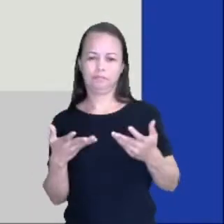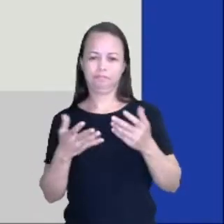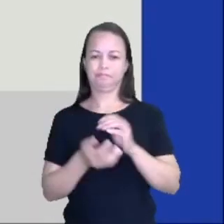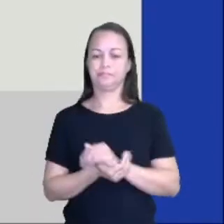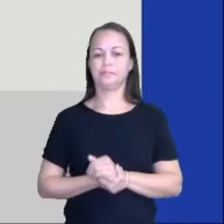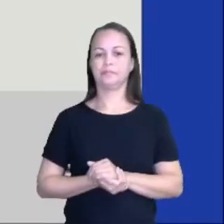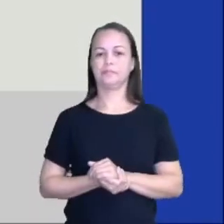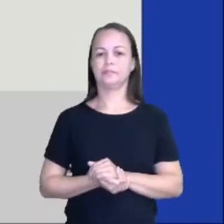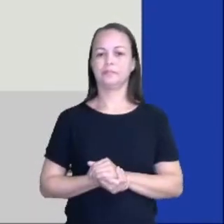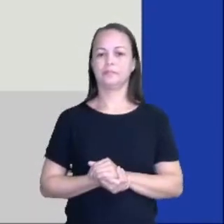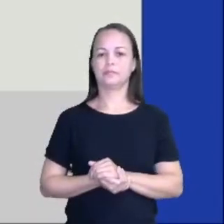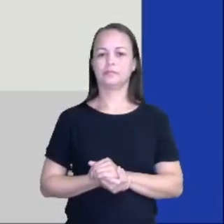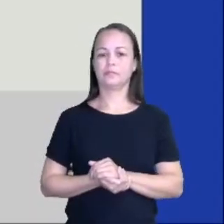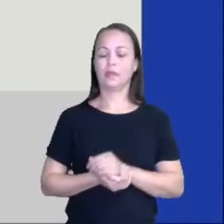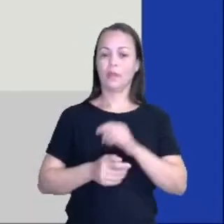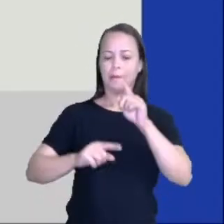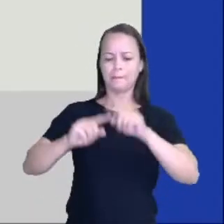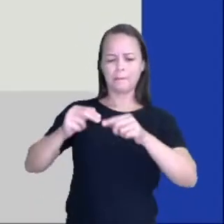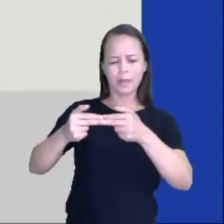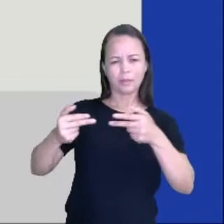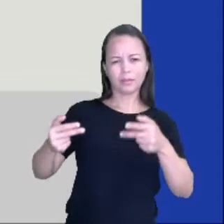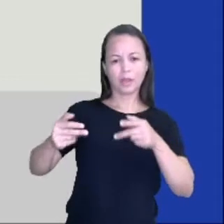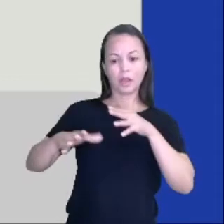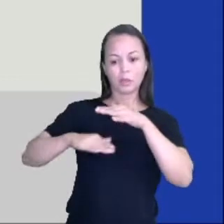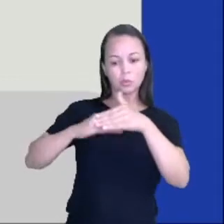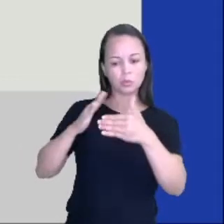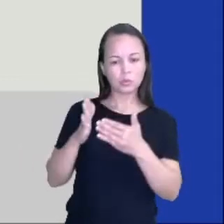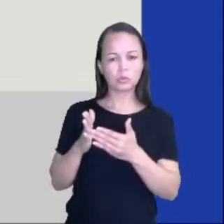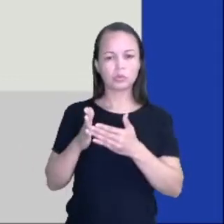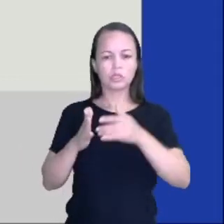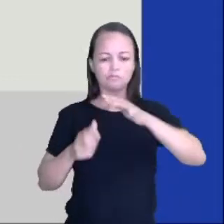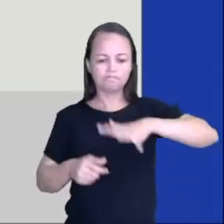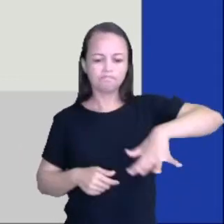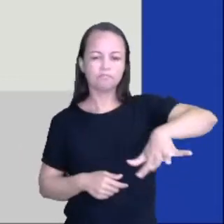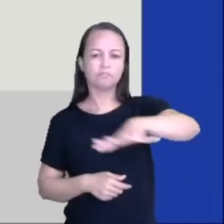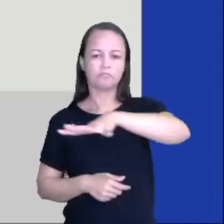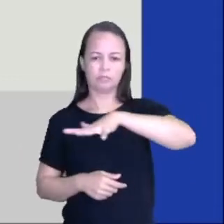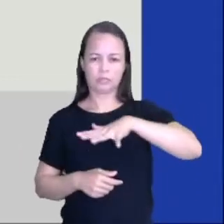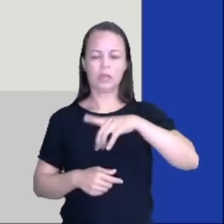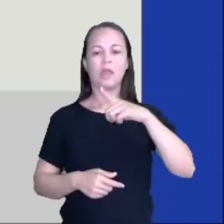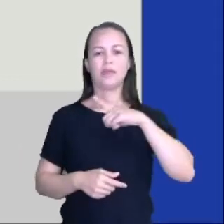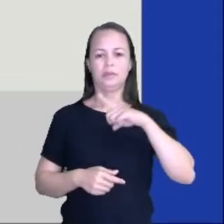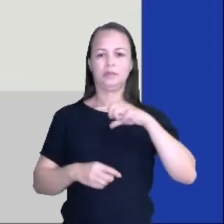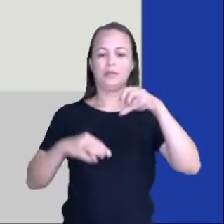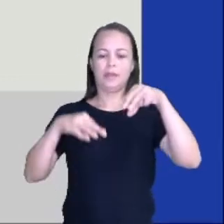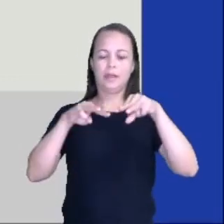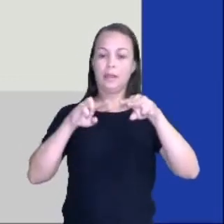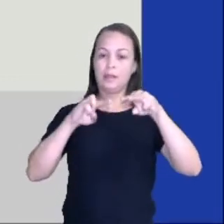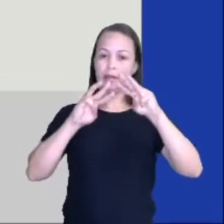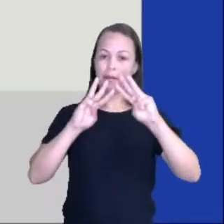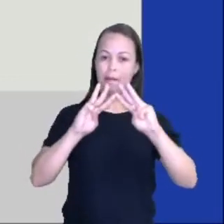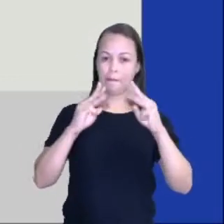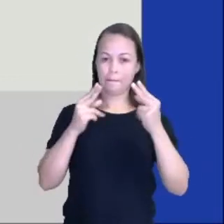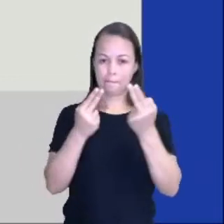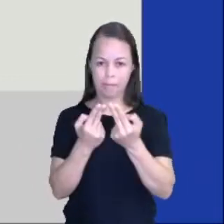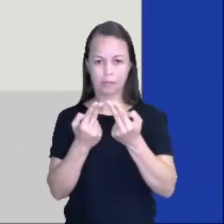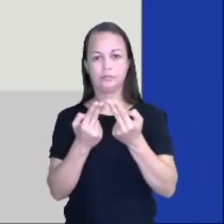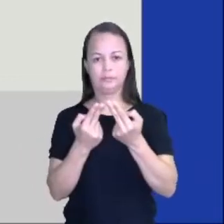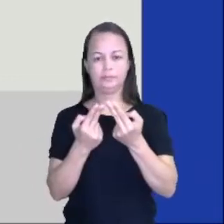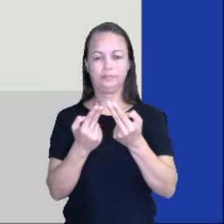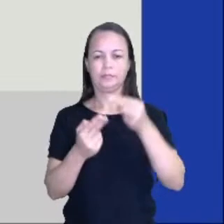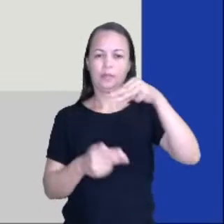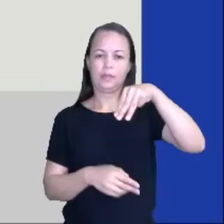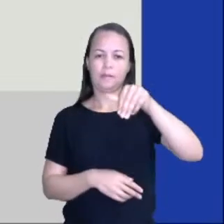matéria? Matéria é tudo aquilo que ocupa espaço e tem massas. Por